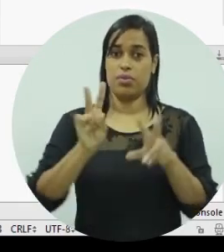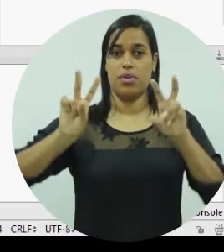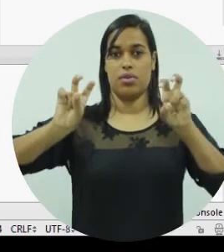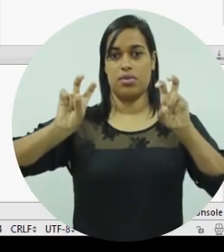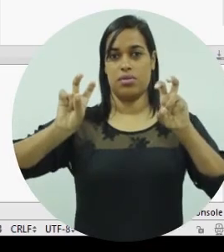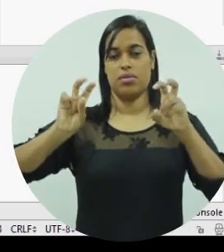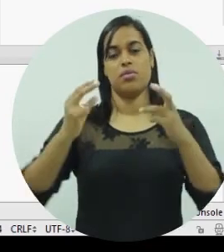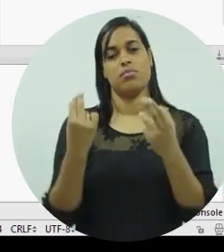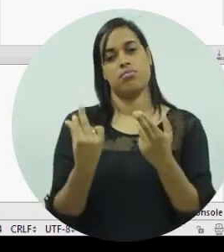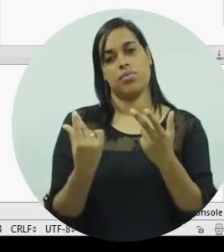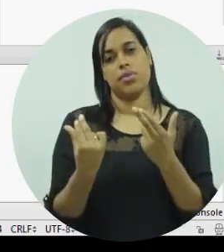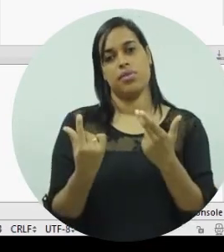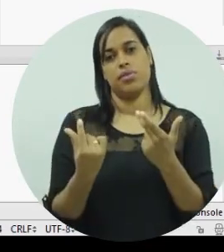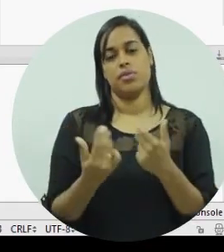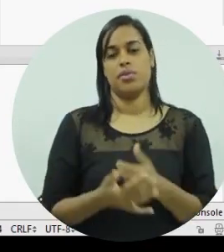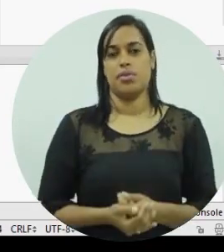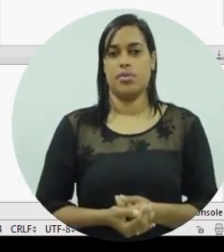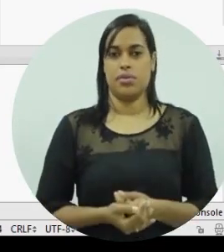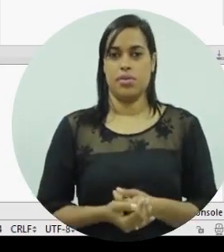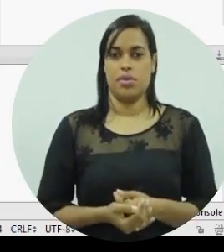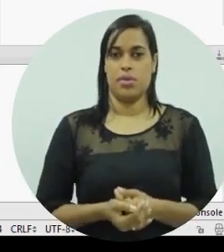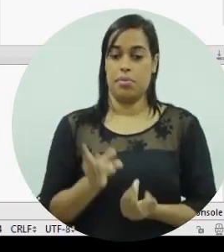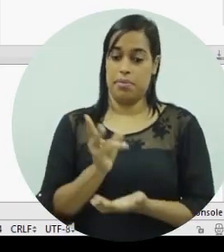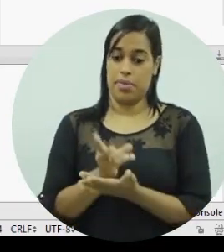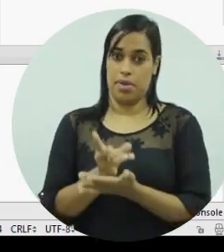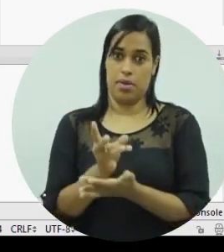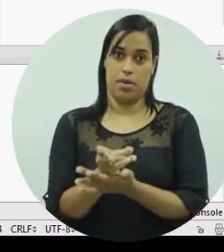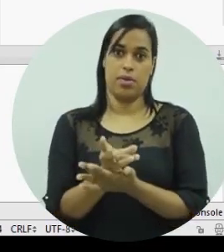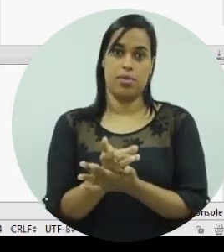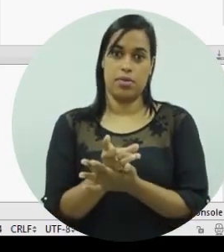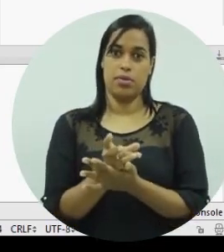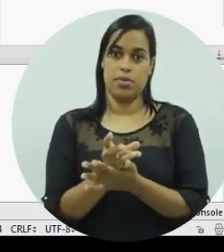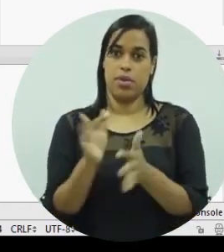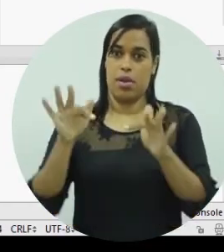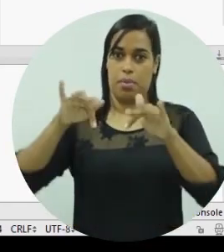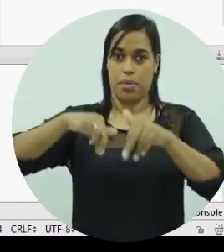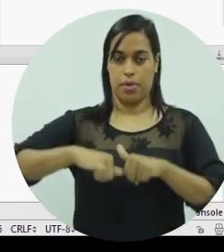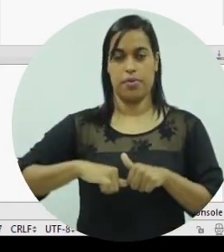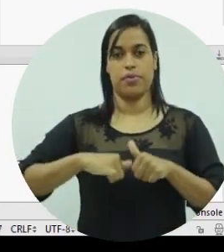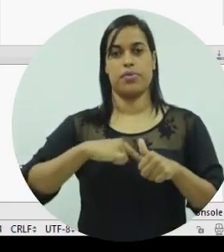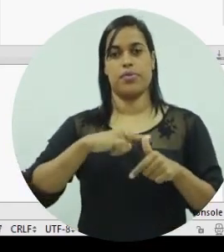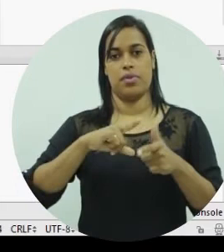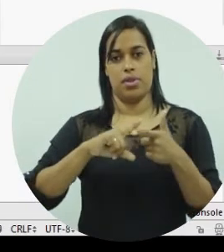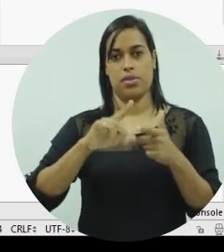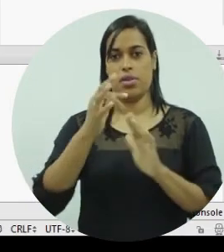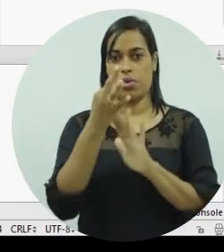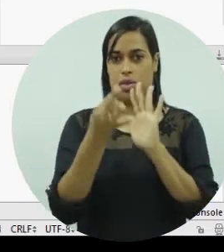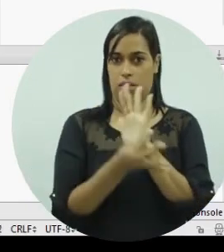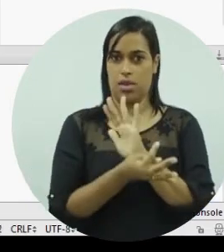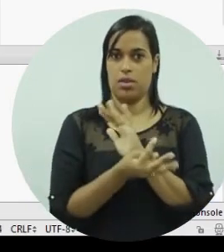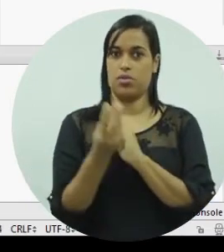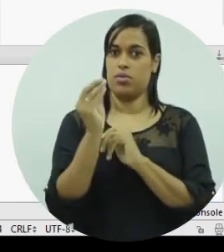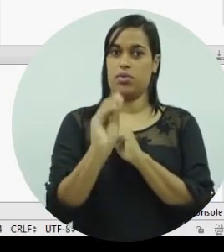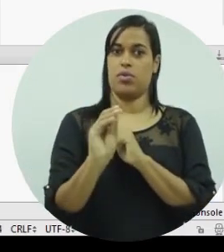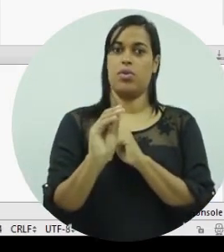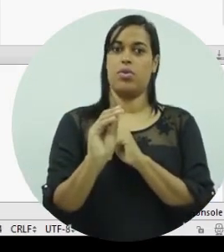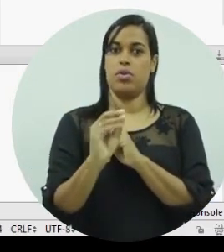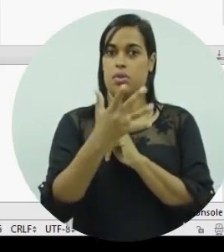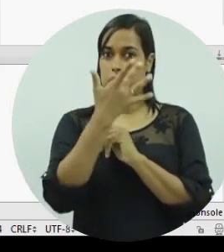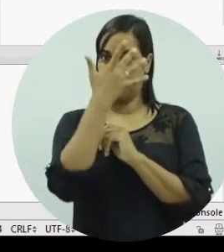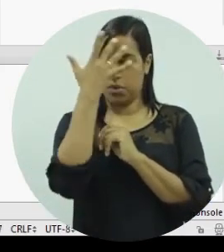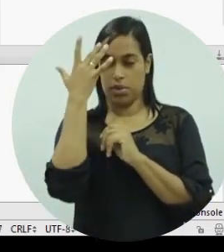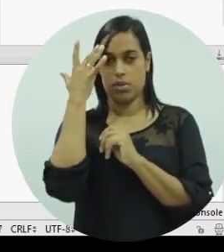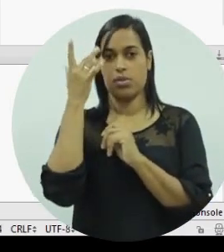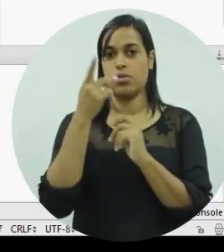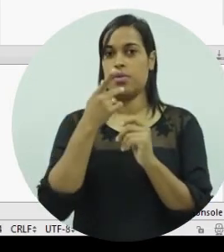duplas, tanto para inicializar quanto para finalizar o texto. Então, coloco aqui fulano